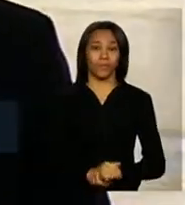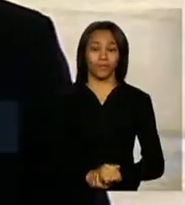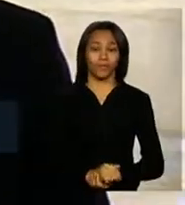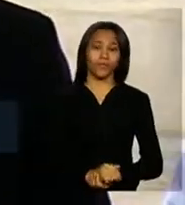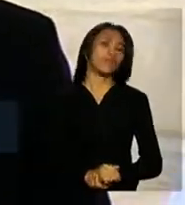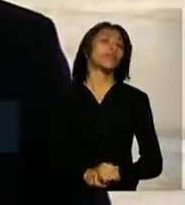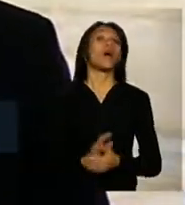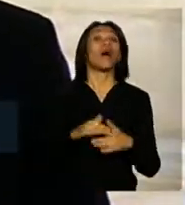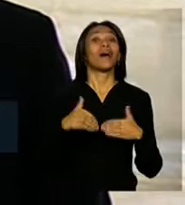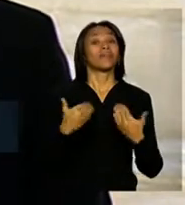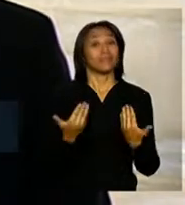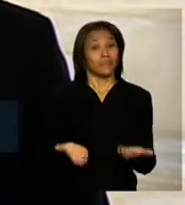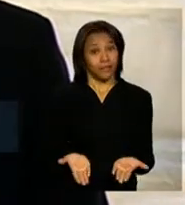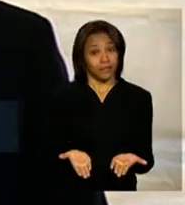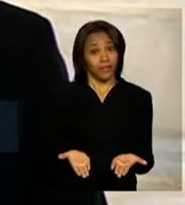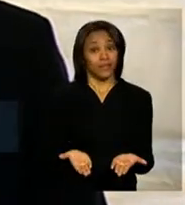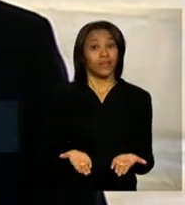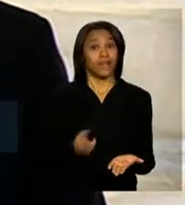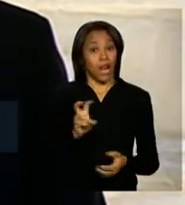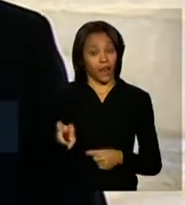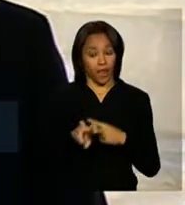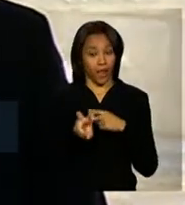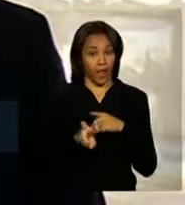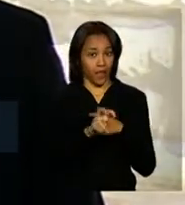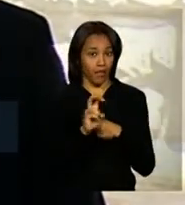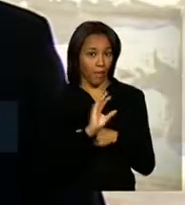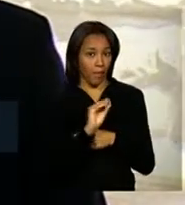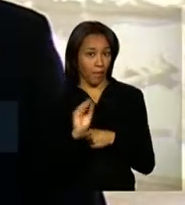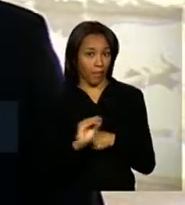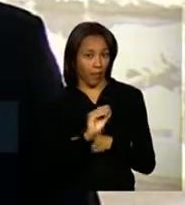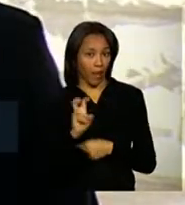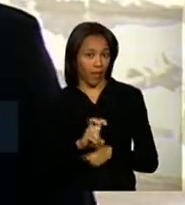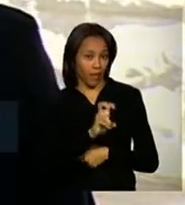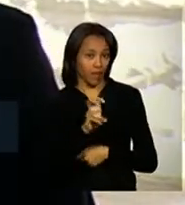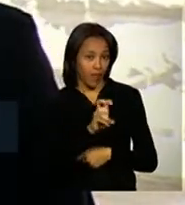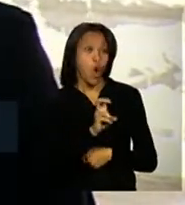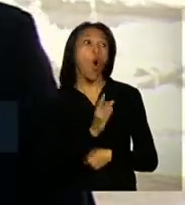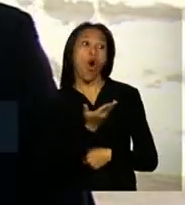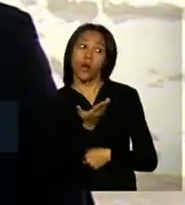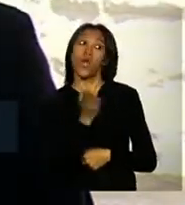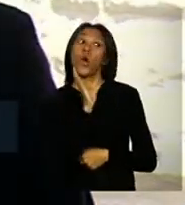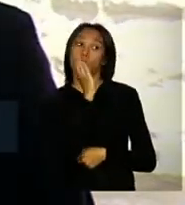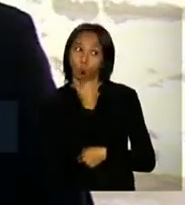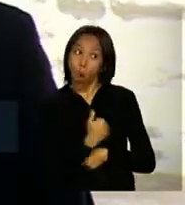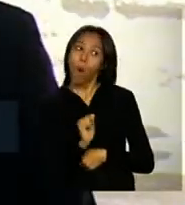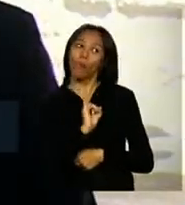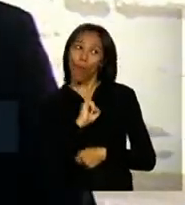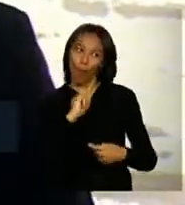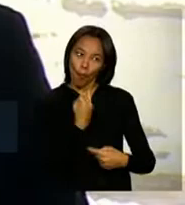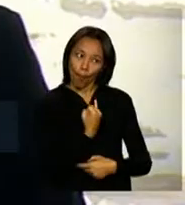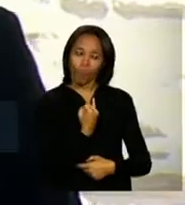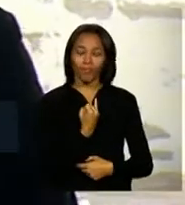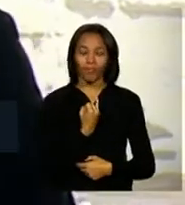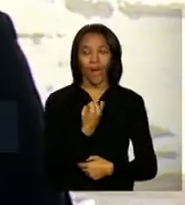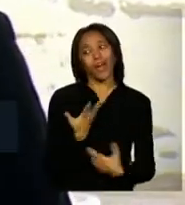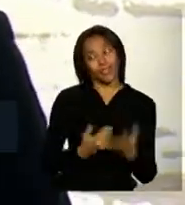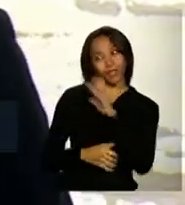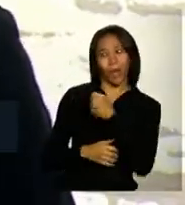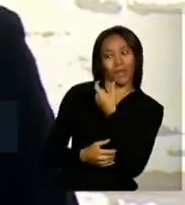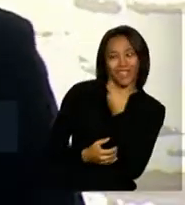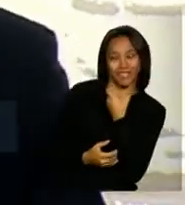até que a serpentes olha come que emagrece Então me dá um